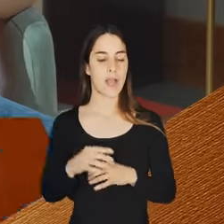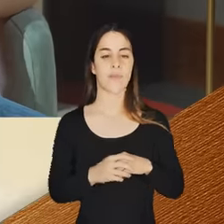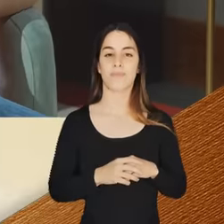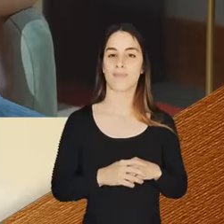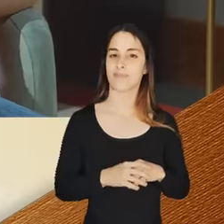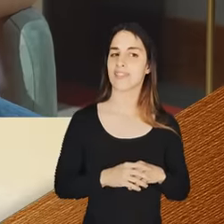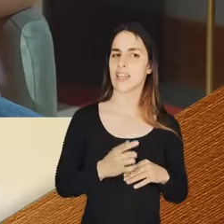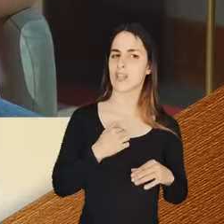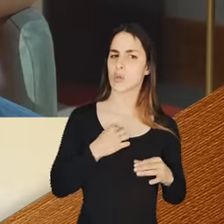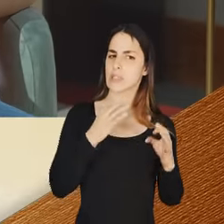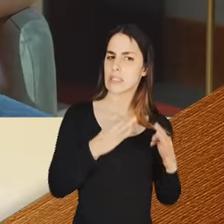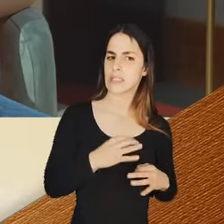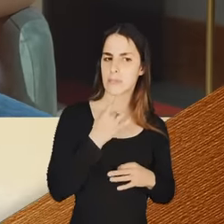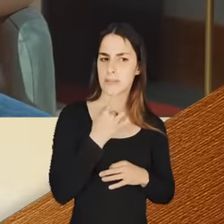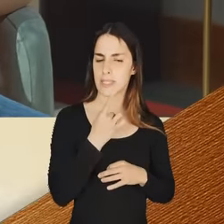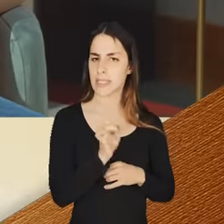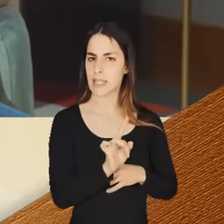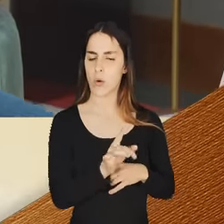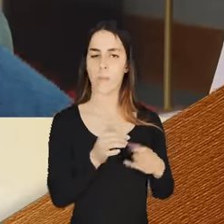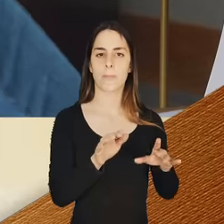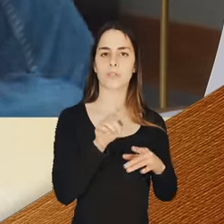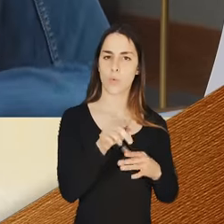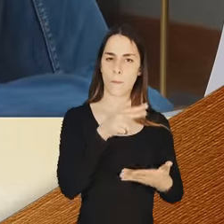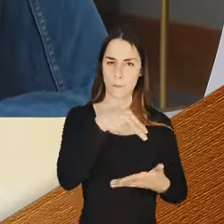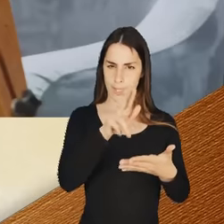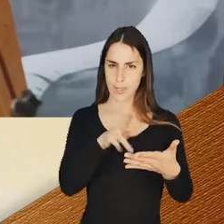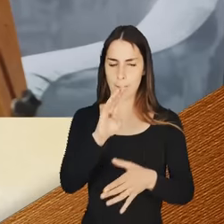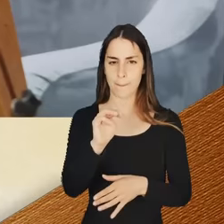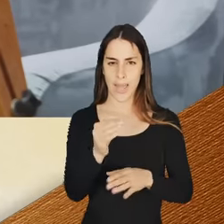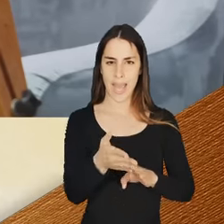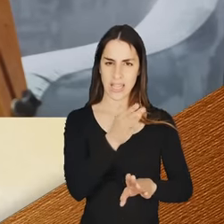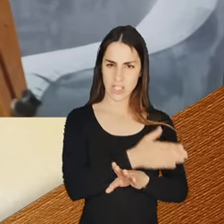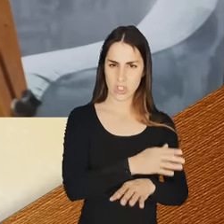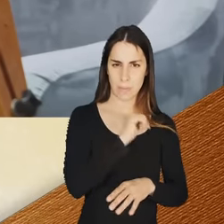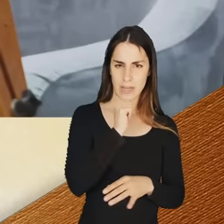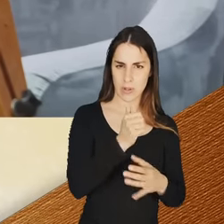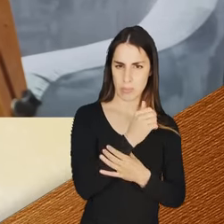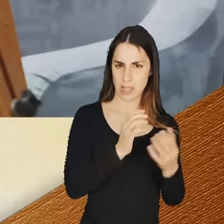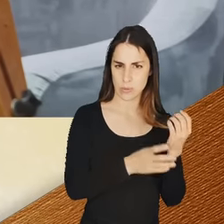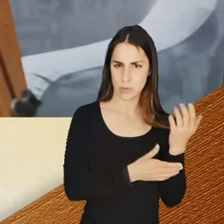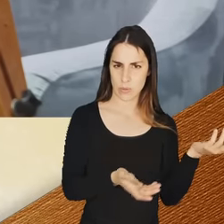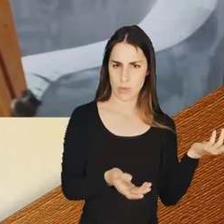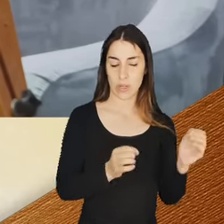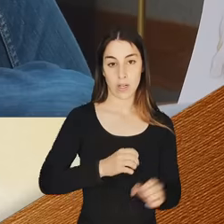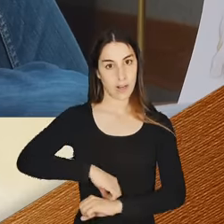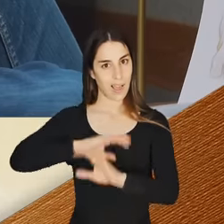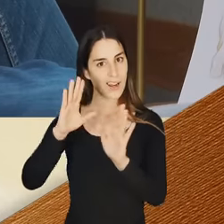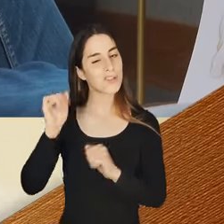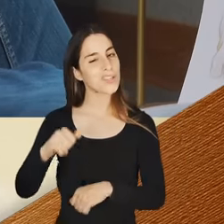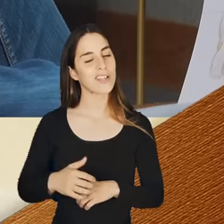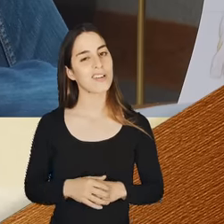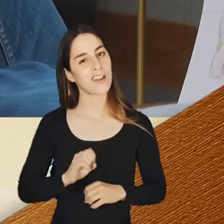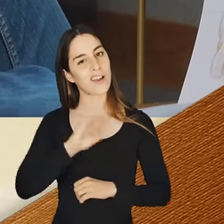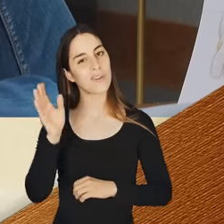9. Eu não tenho a certeza se percebi. Já pintava com os pés antes de ter perdido os braços? Claro, sim.